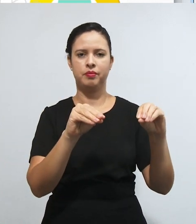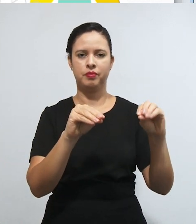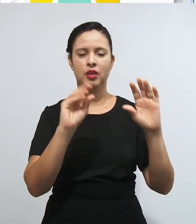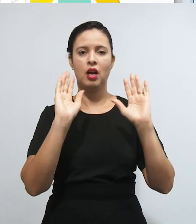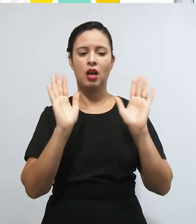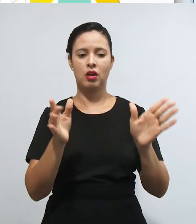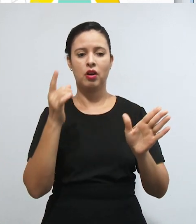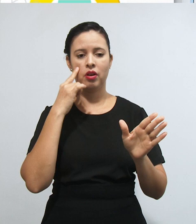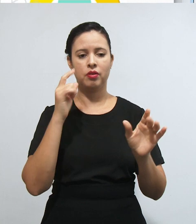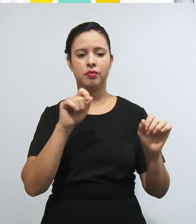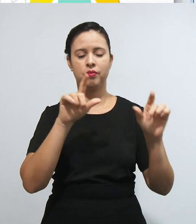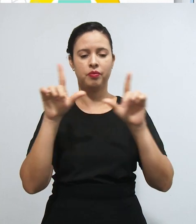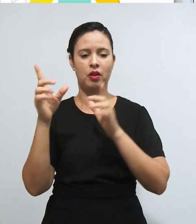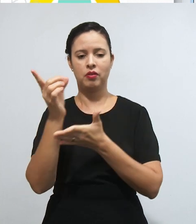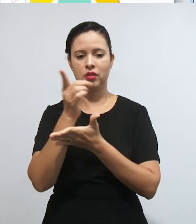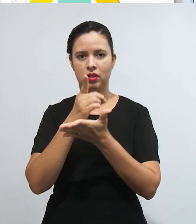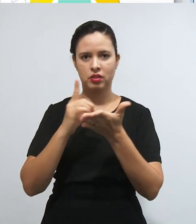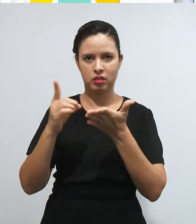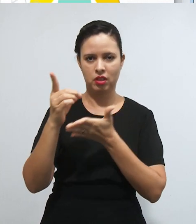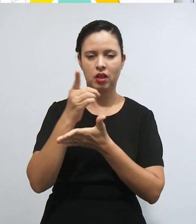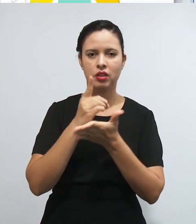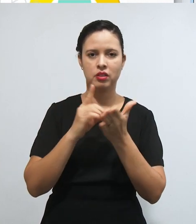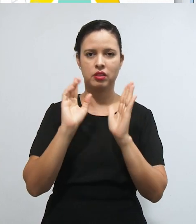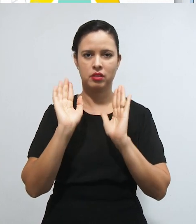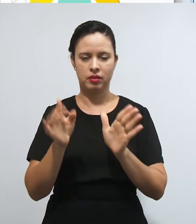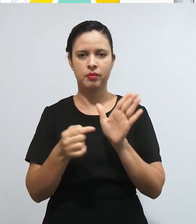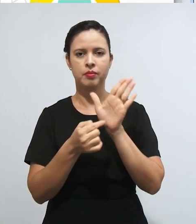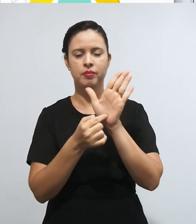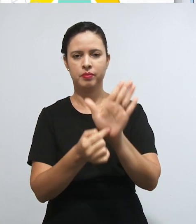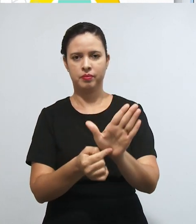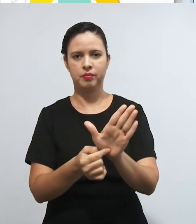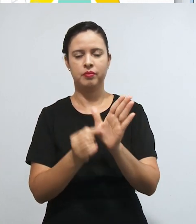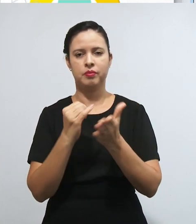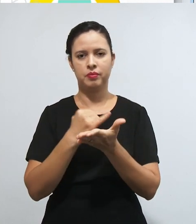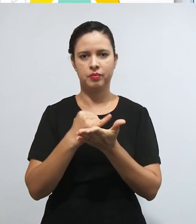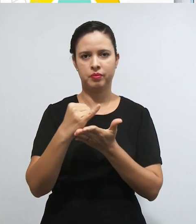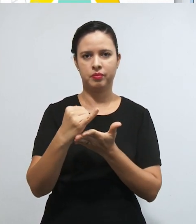A gente vai agora, o design nós vimos logo no início, que eu apresentei aqui para vocês.